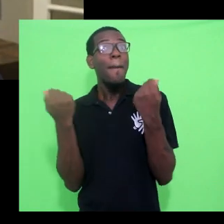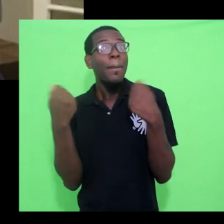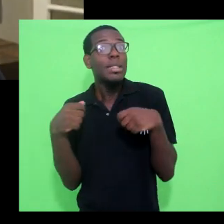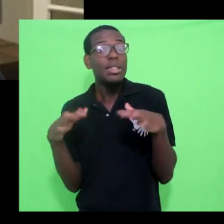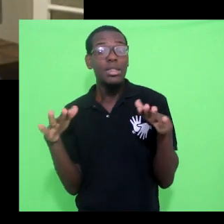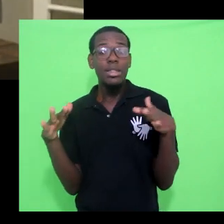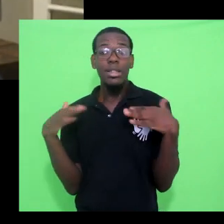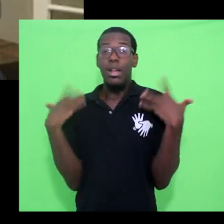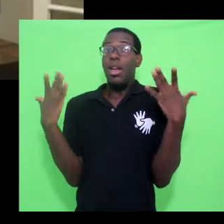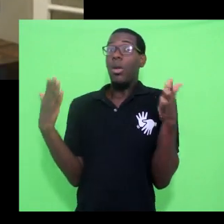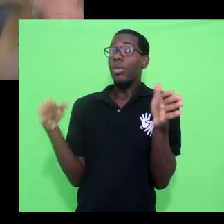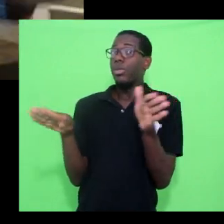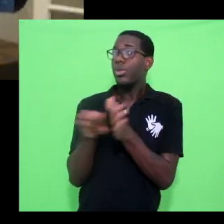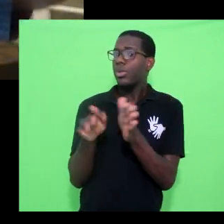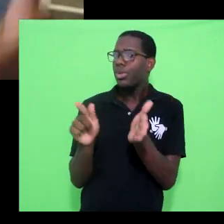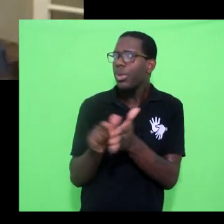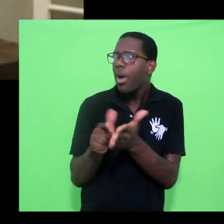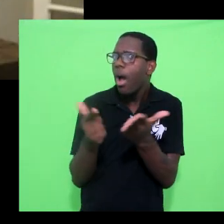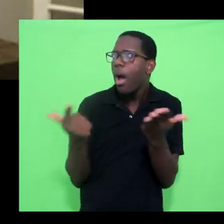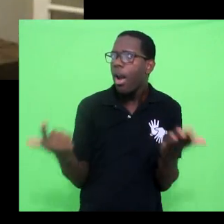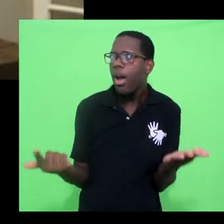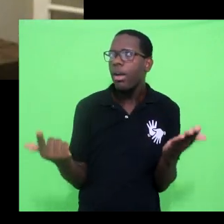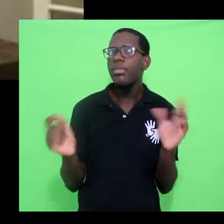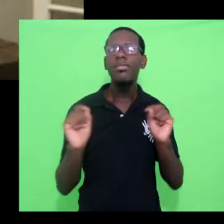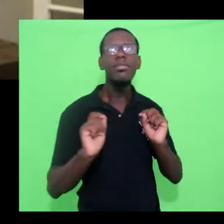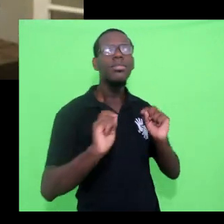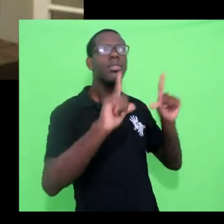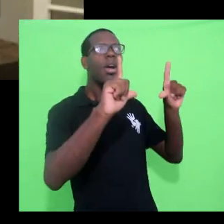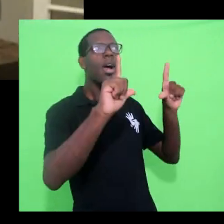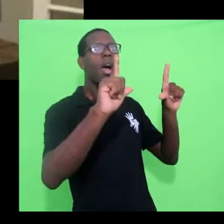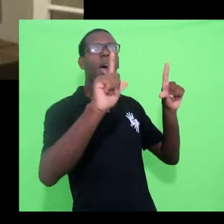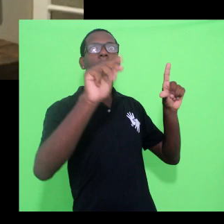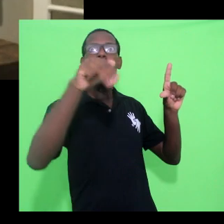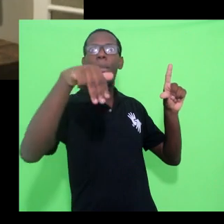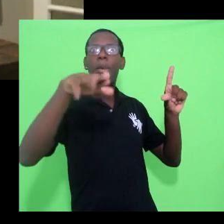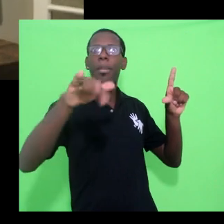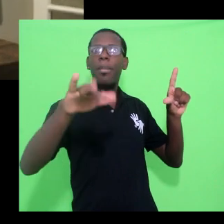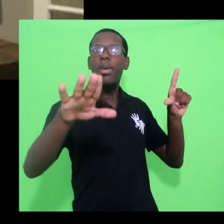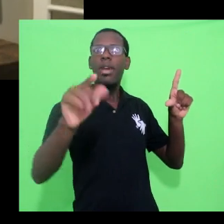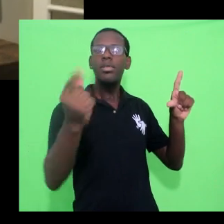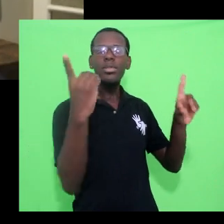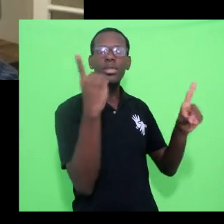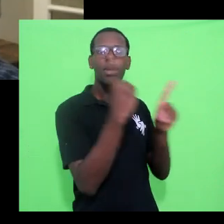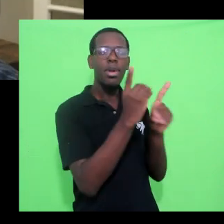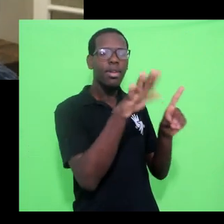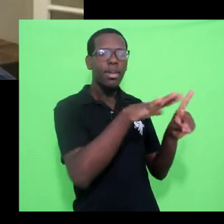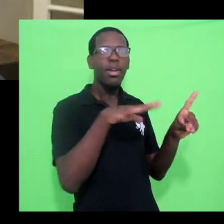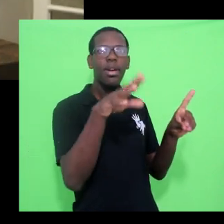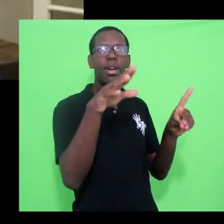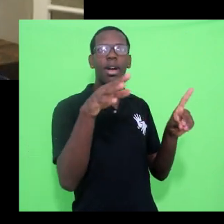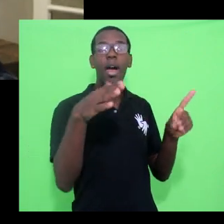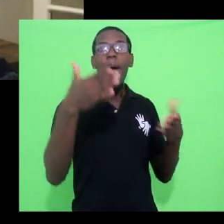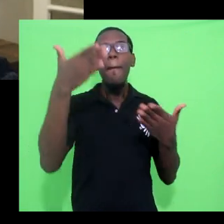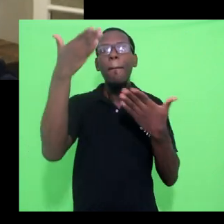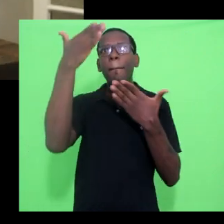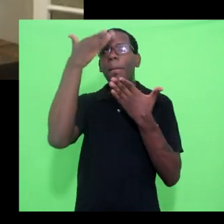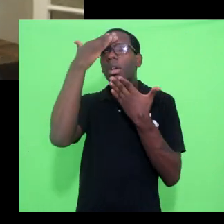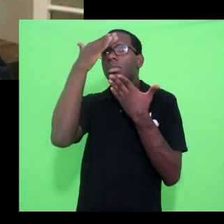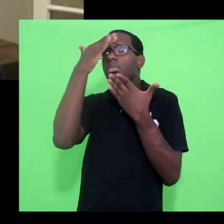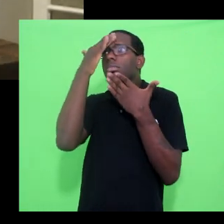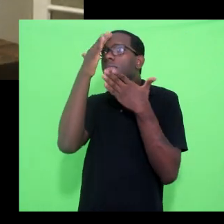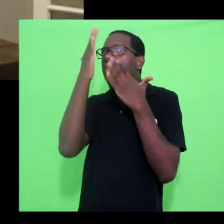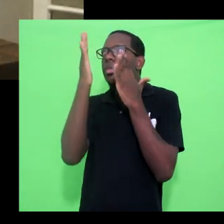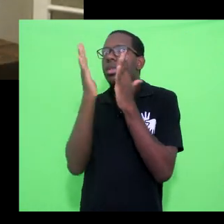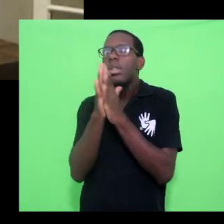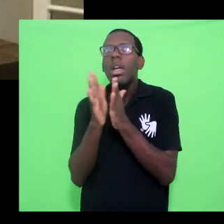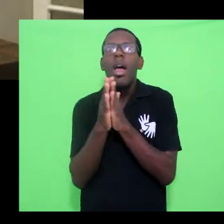surpresa quando eu chego na banca de jornal, os jornais expostos, múmia descoberta em Nova Iguaçu. Eu falei: mas meu Deus do céu, quem é que deu essa notícia? Era um